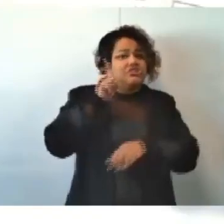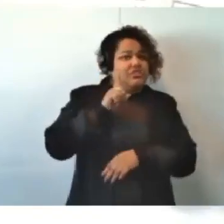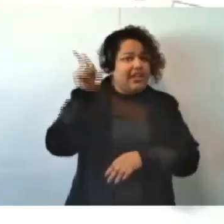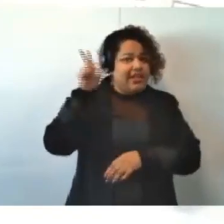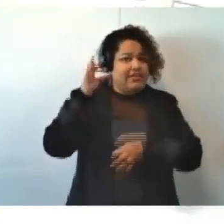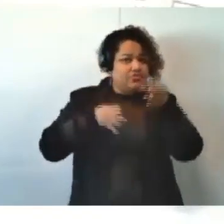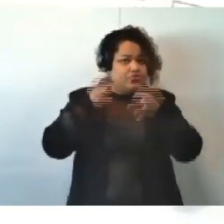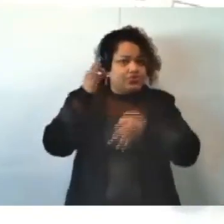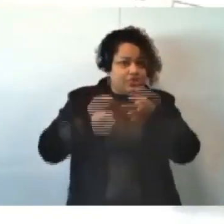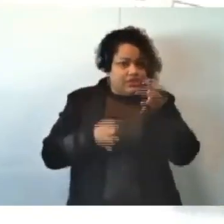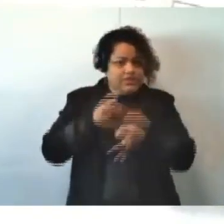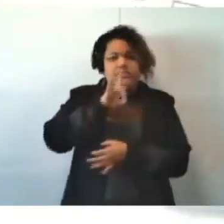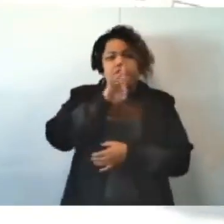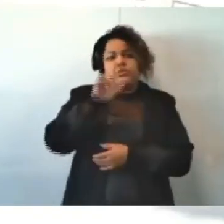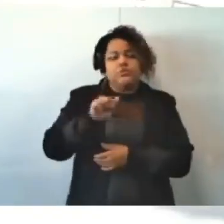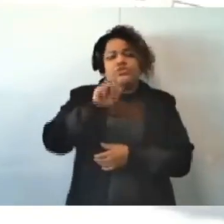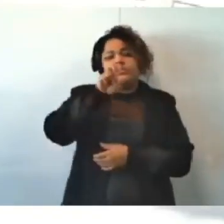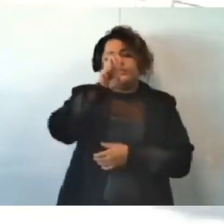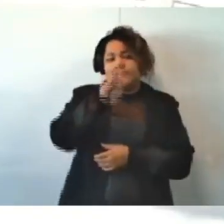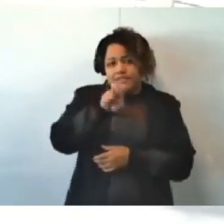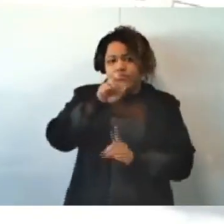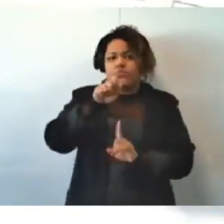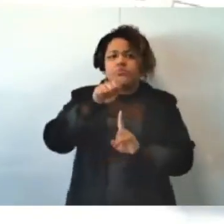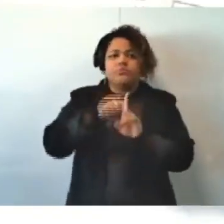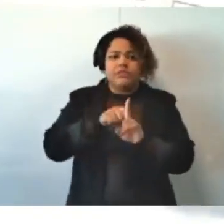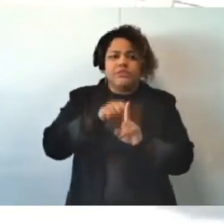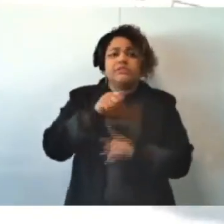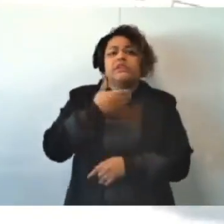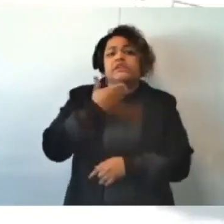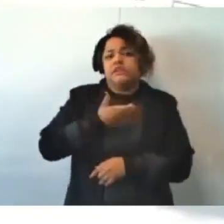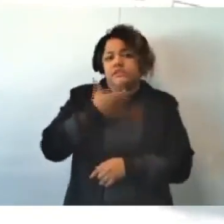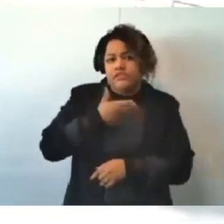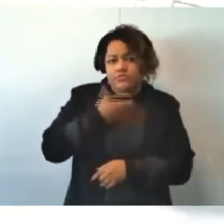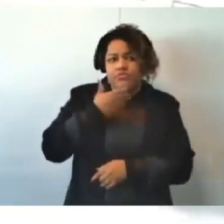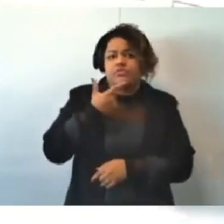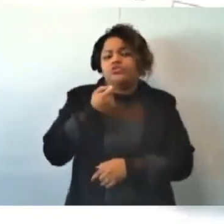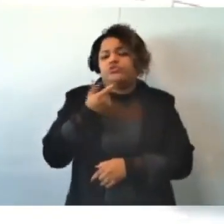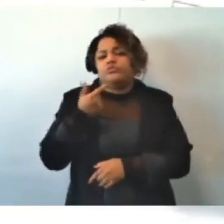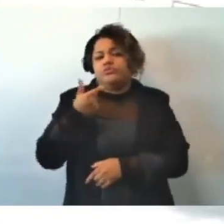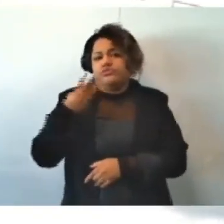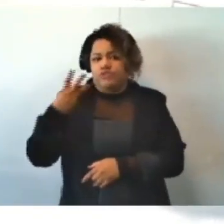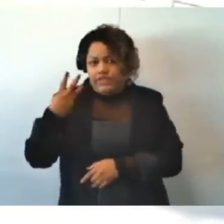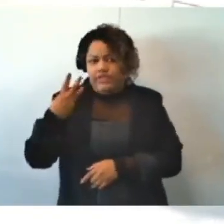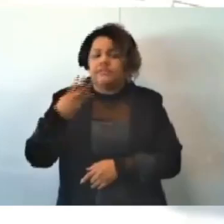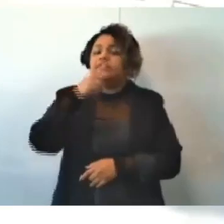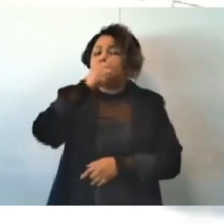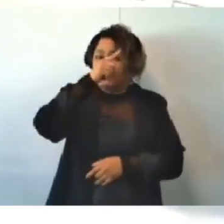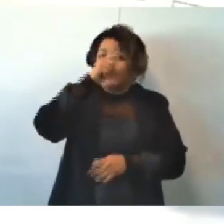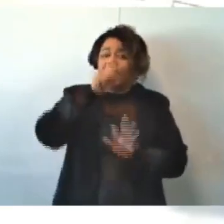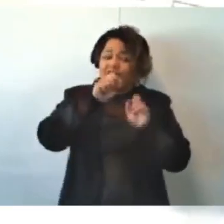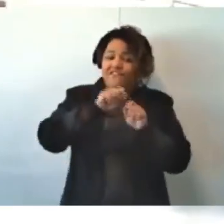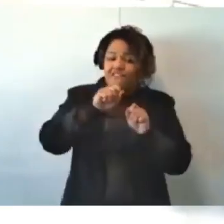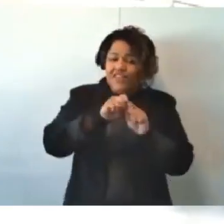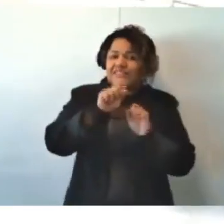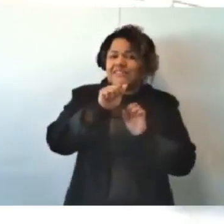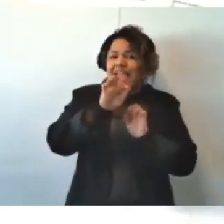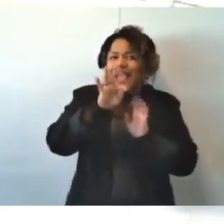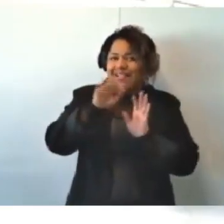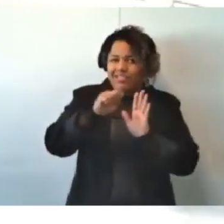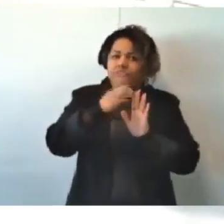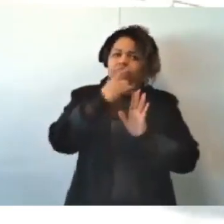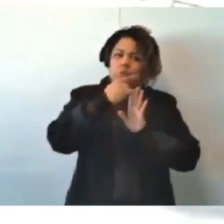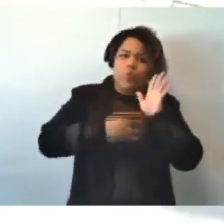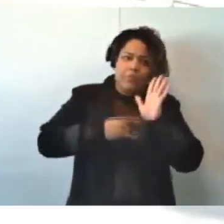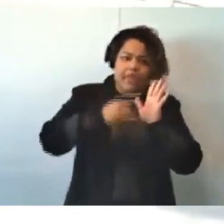5/12/2023, às 15 horas. Foi feita uma ata e a Prefeitura assinou termo com várias coisas que ela